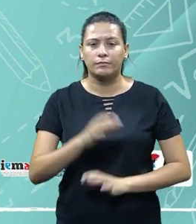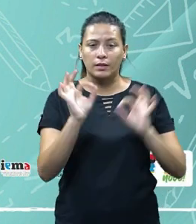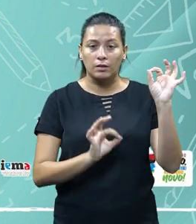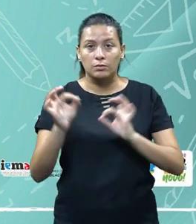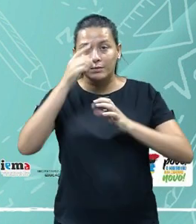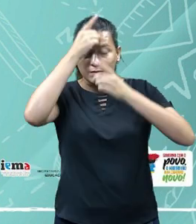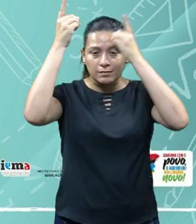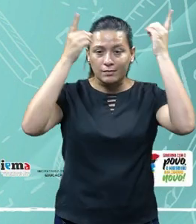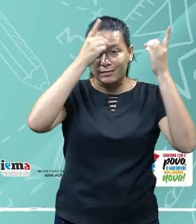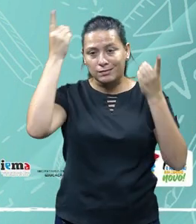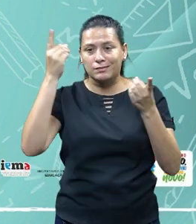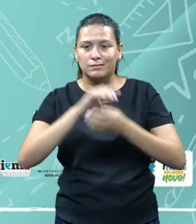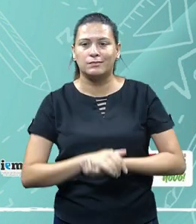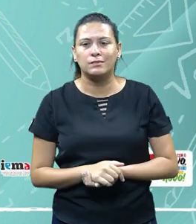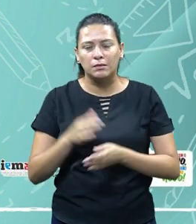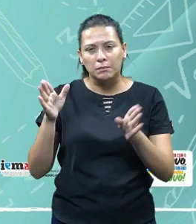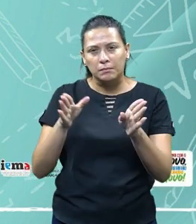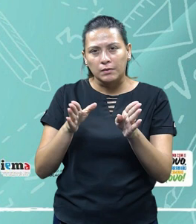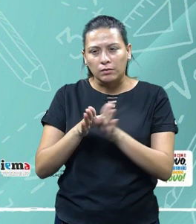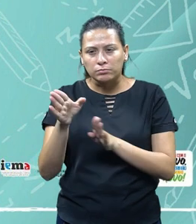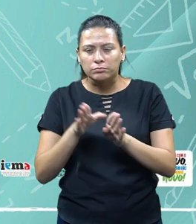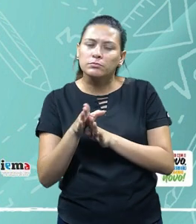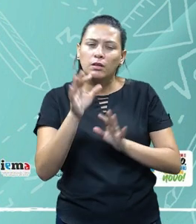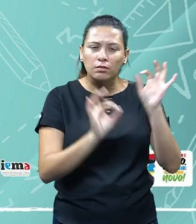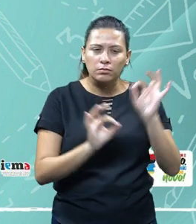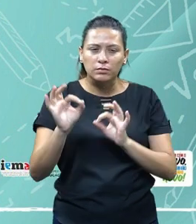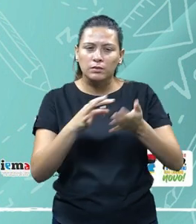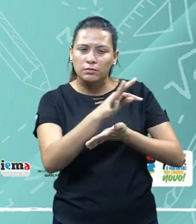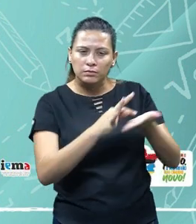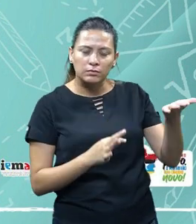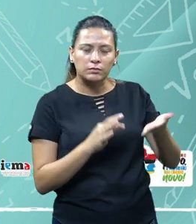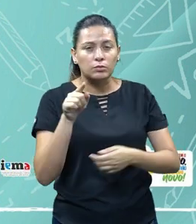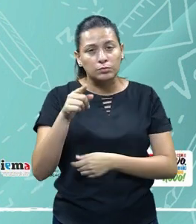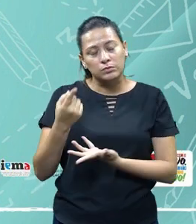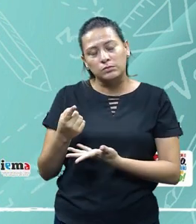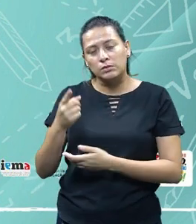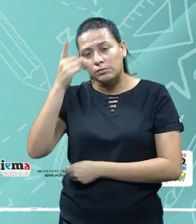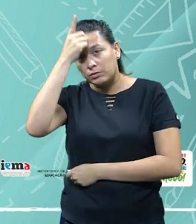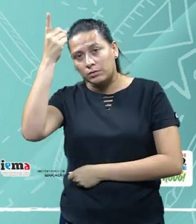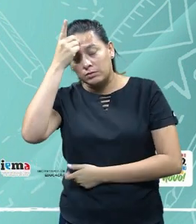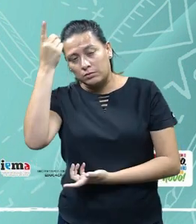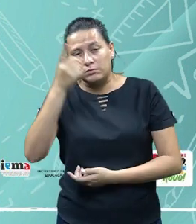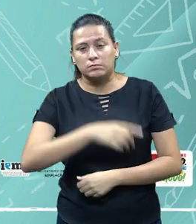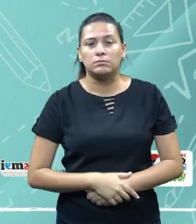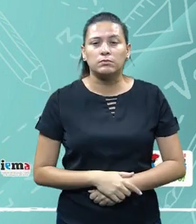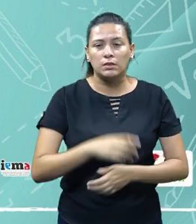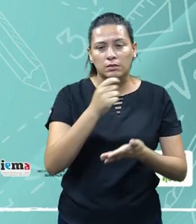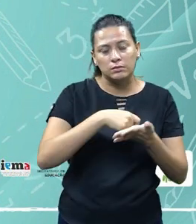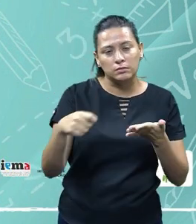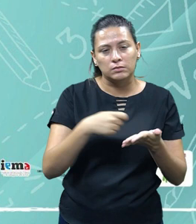né para organizar ideias para ele te dar um Norte na na construção do seu texto Quando você for al criar seja